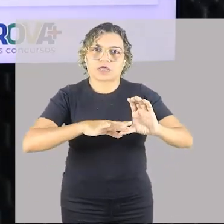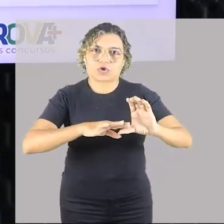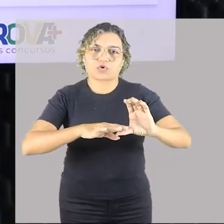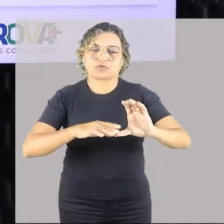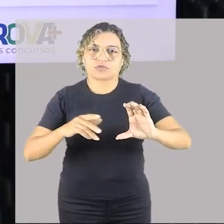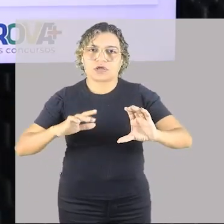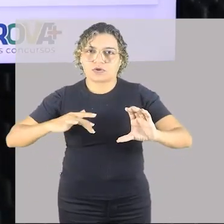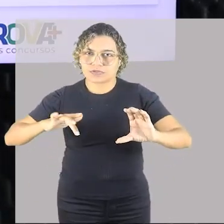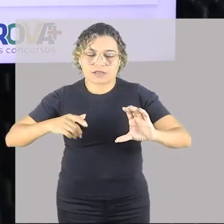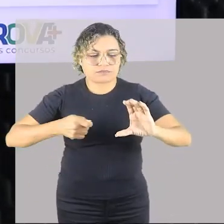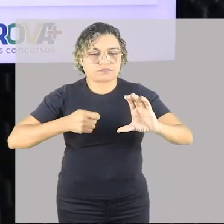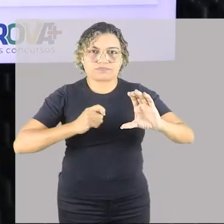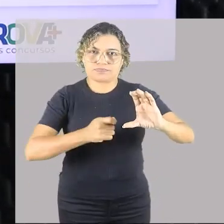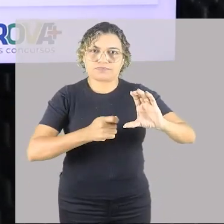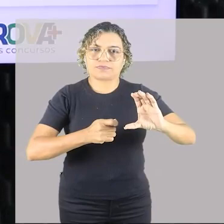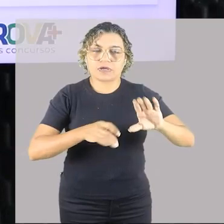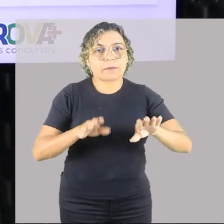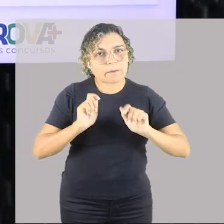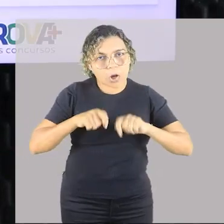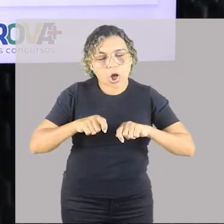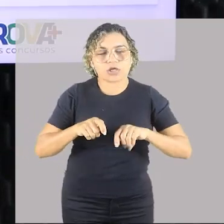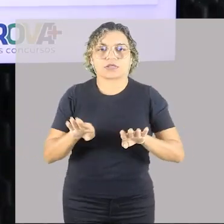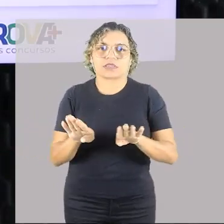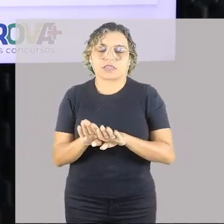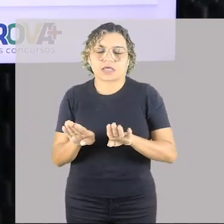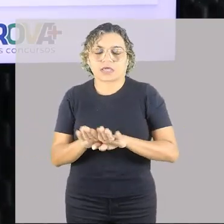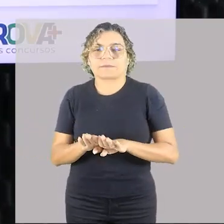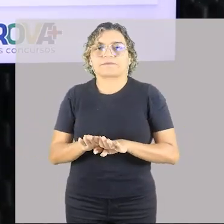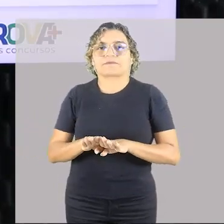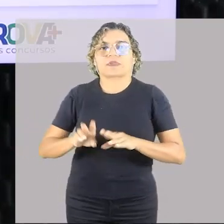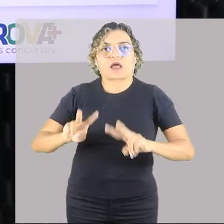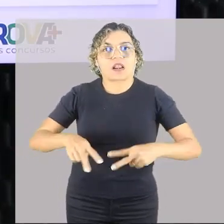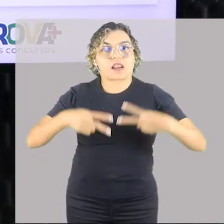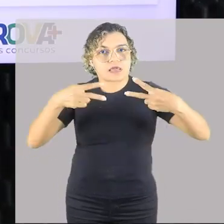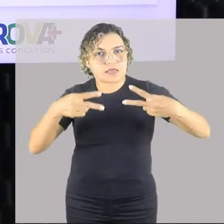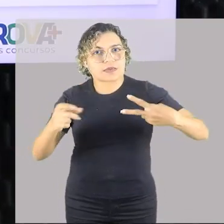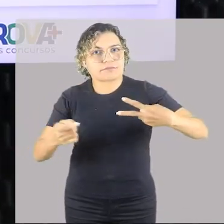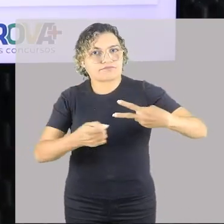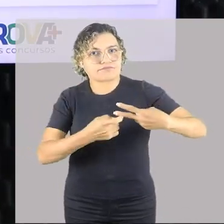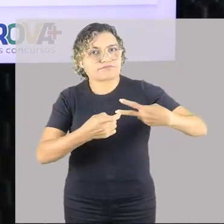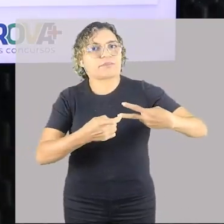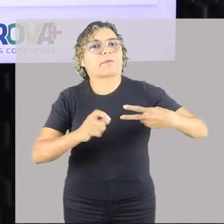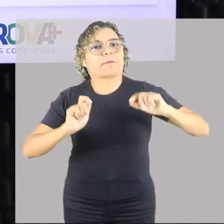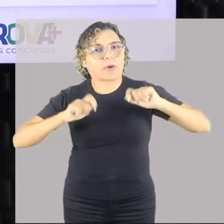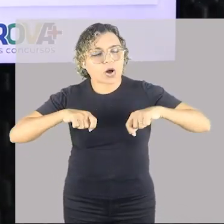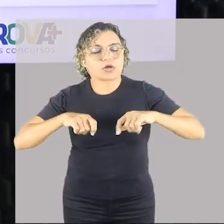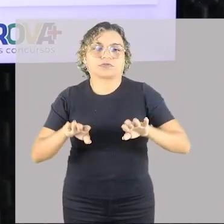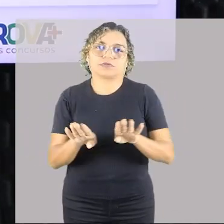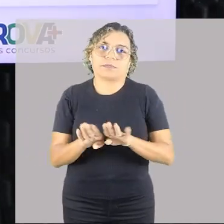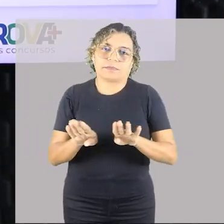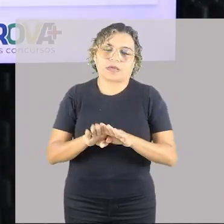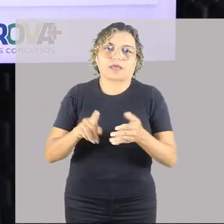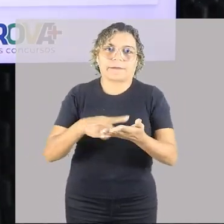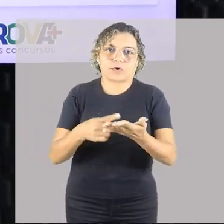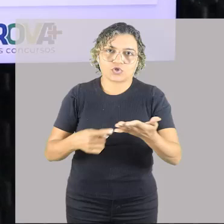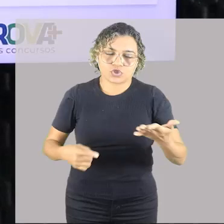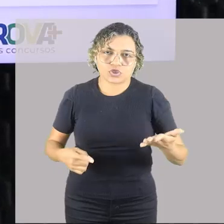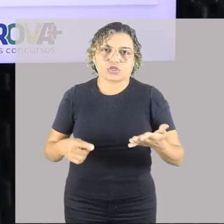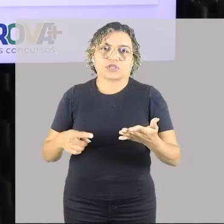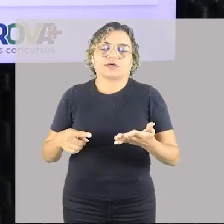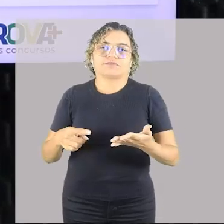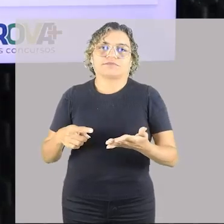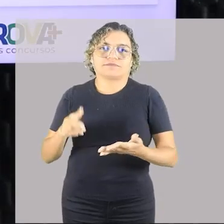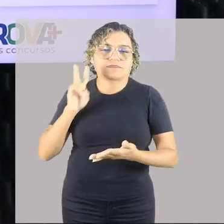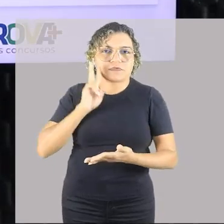tela ou indo no link que está na descrição desse vídeo, você pode acessar essas apostilas e